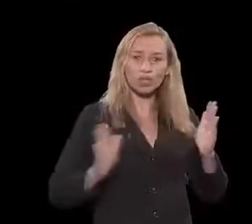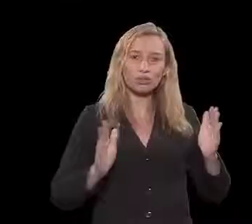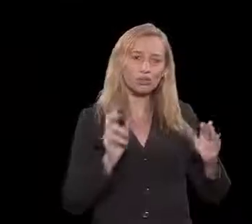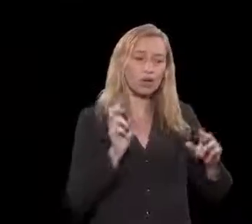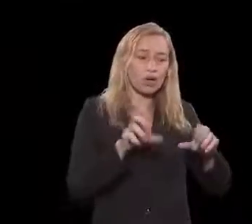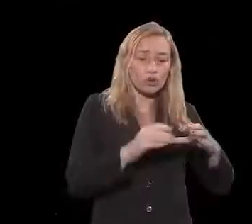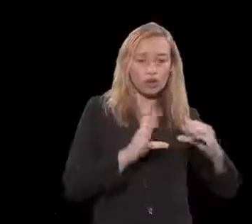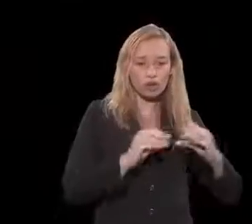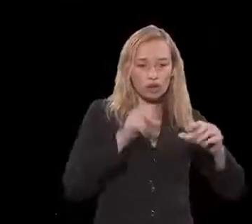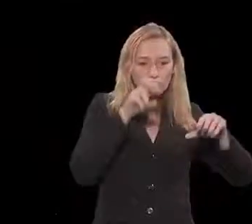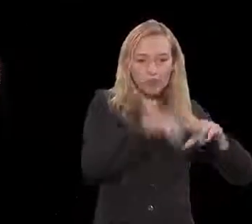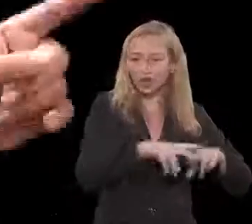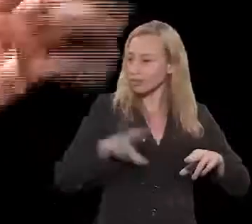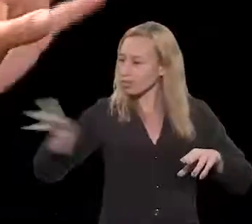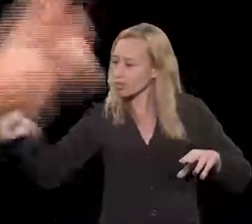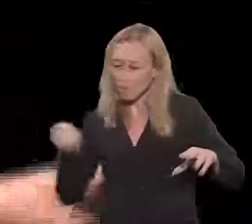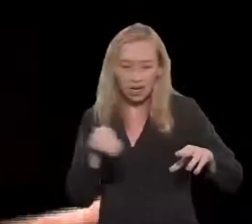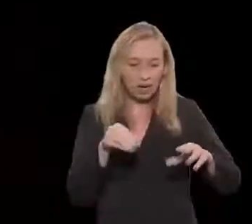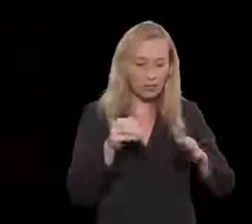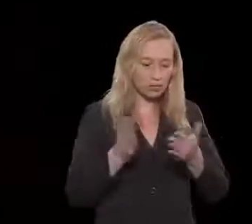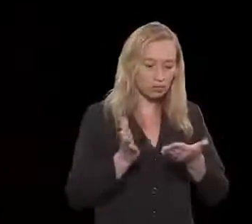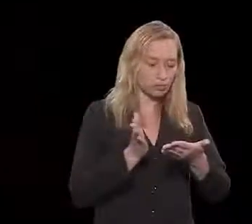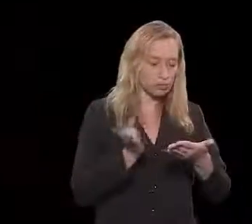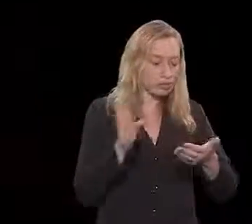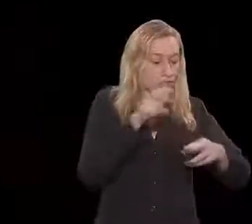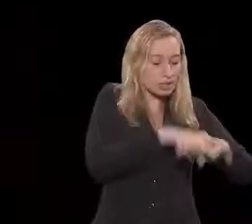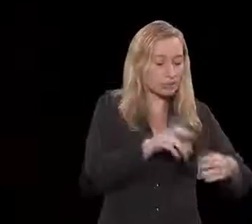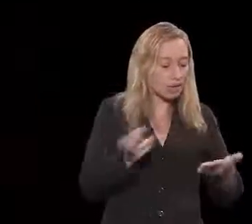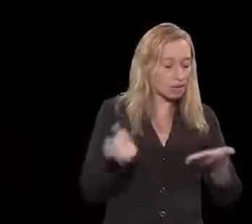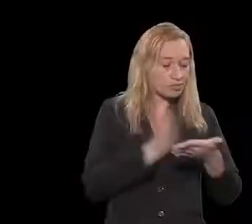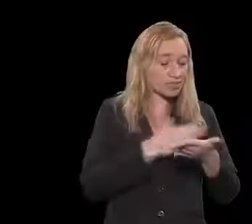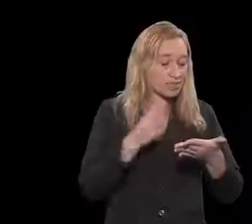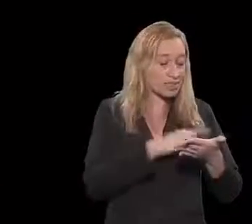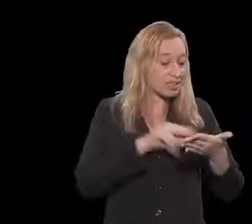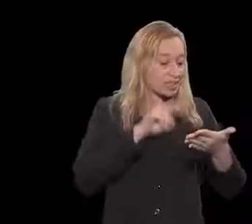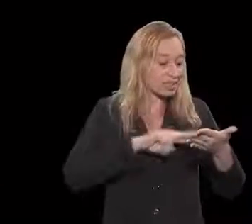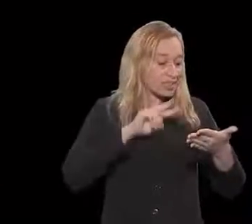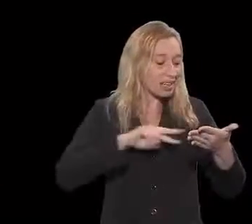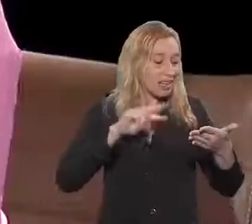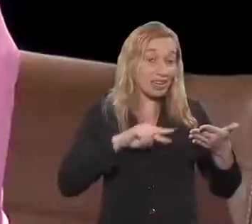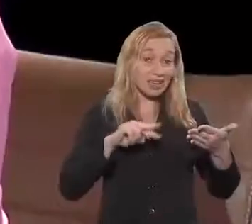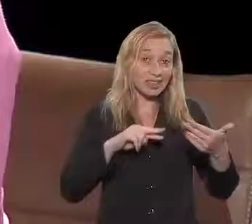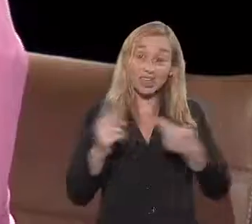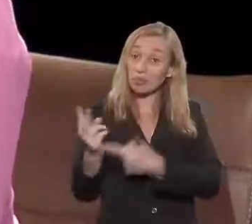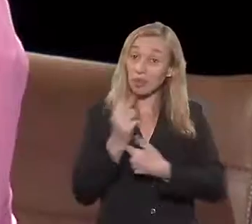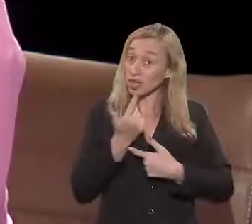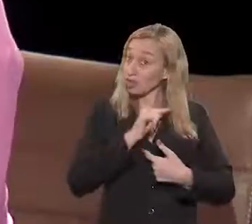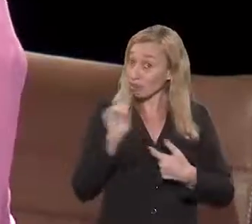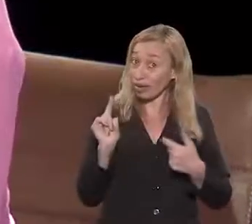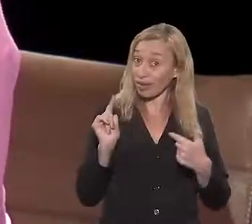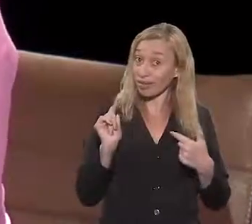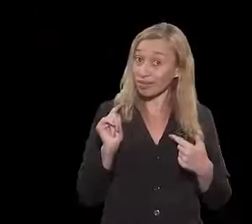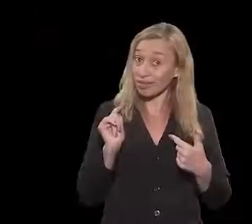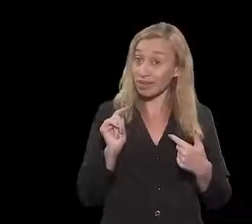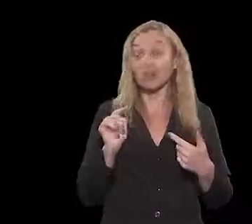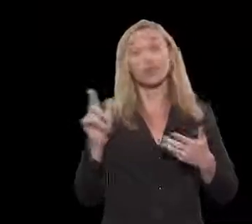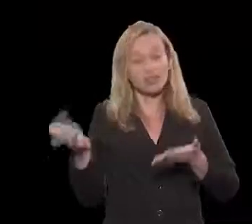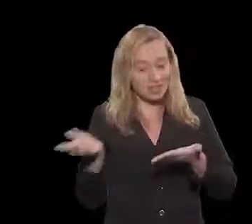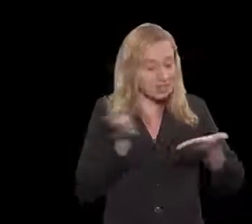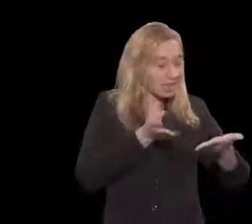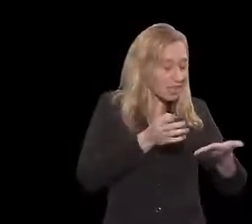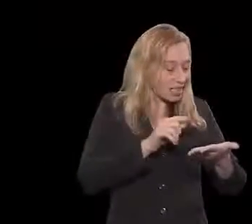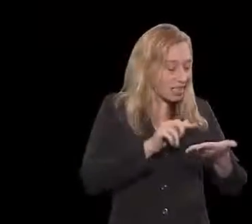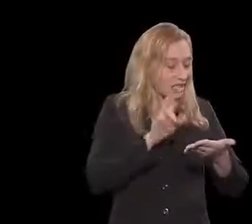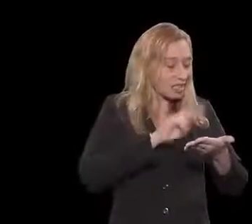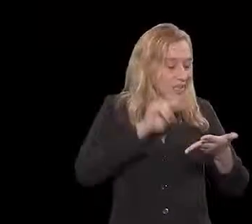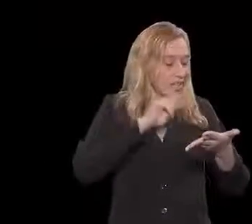sofá do lado, mas você pode pegar o livro para circular por dentro do bar. Não tem empréstimo, né? Que a ideia é que você fique ali